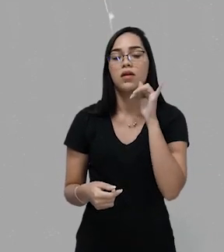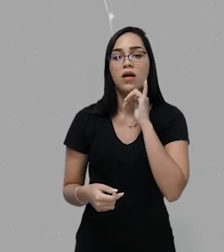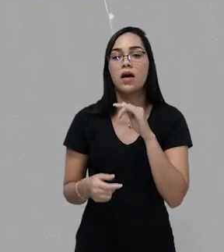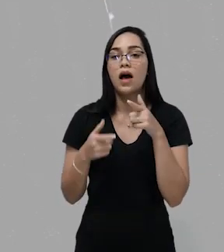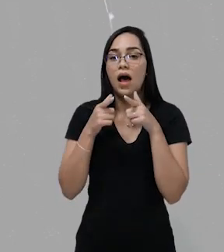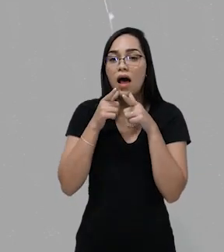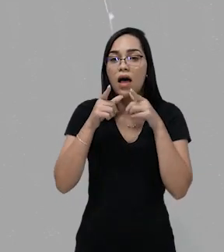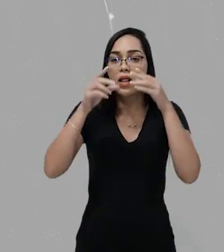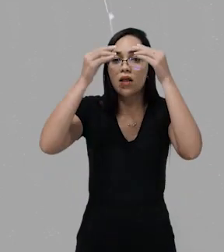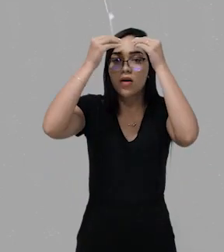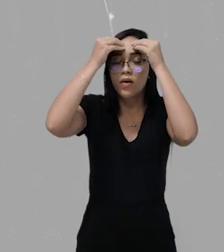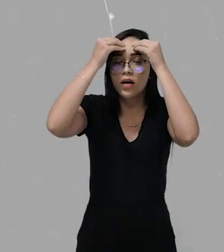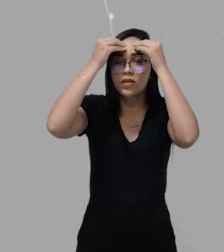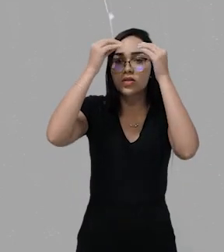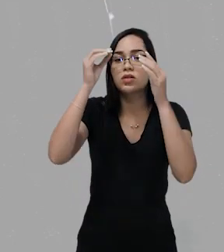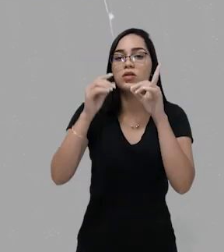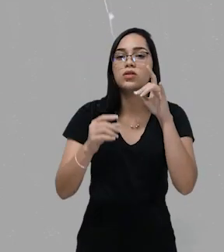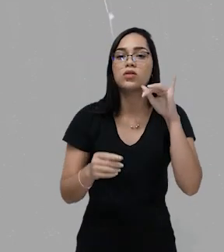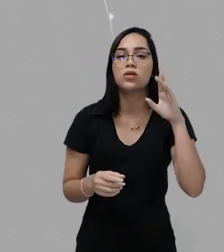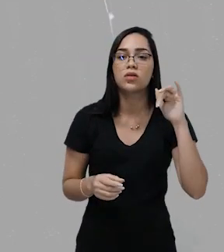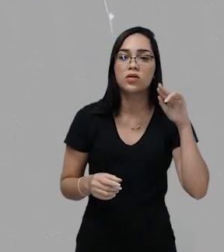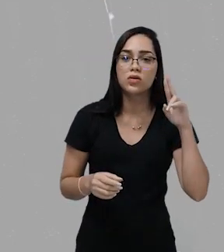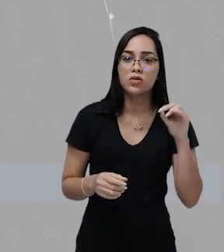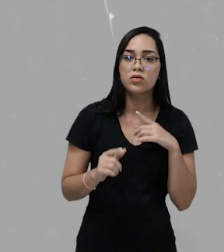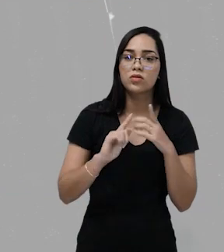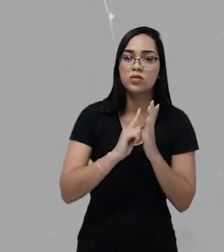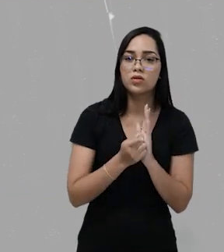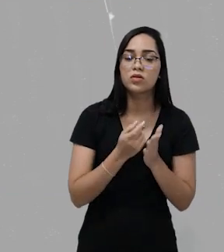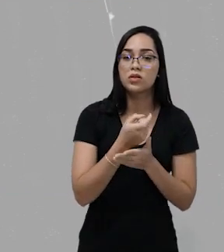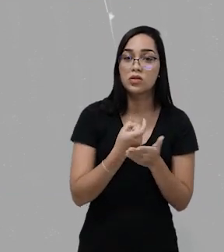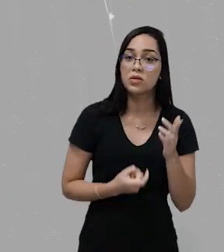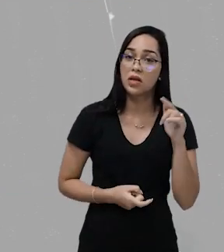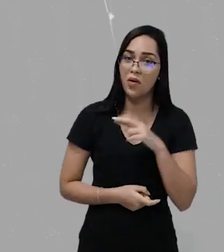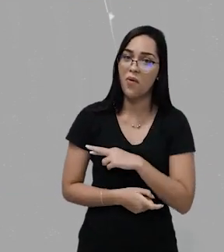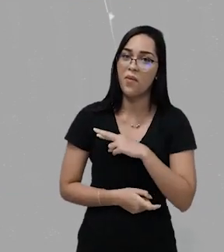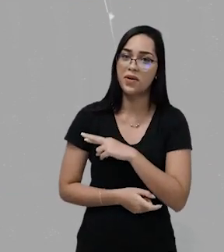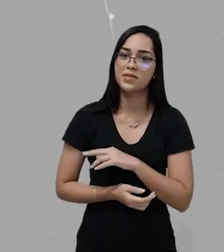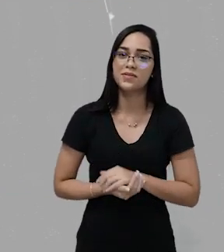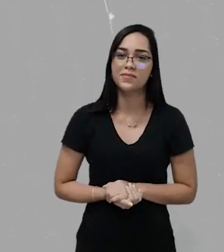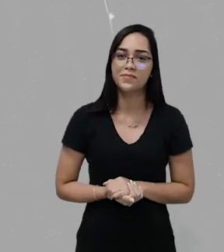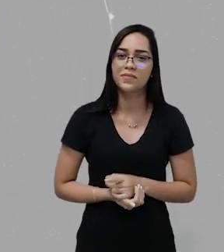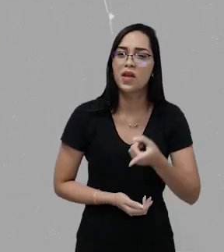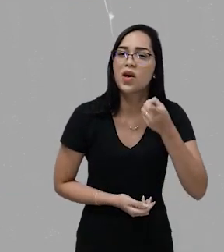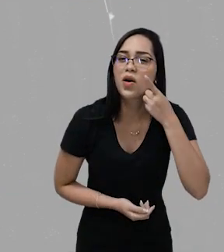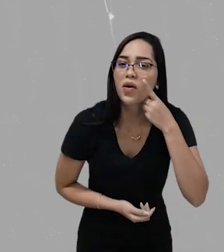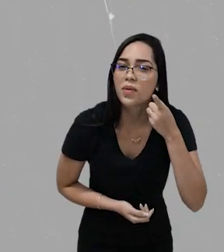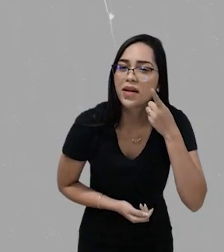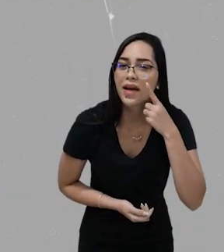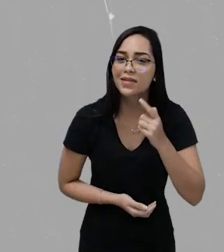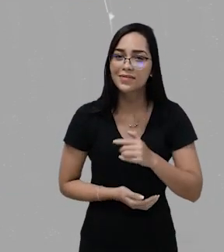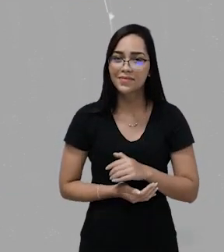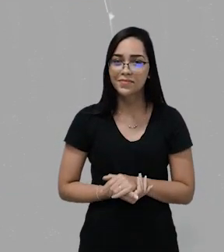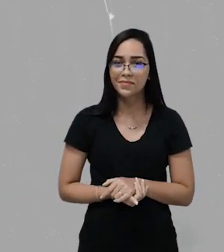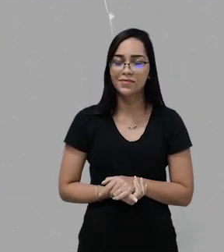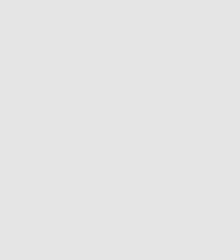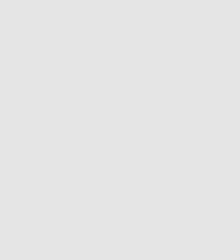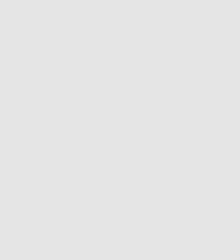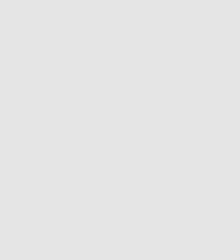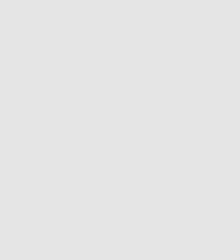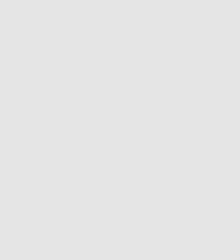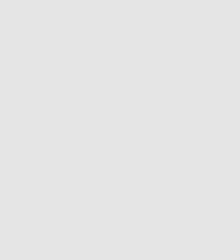a linguagem do discurso desse gênero textual que é romance. Compliquei?